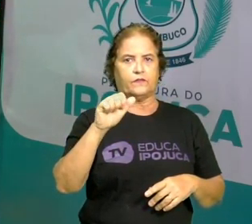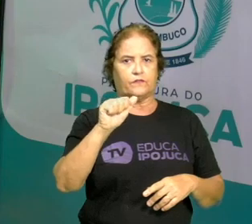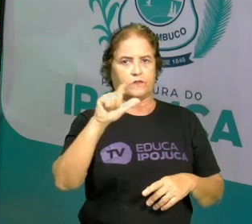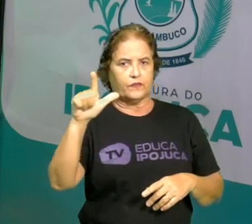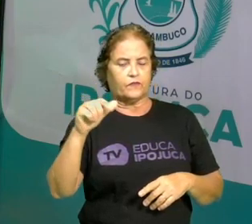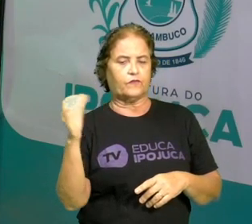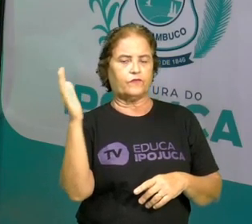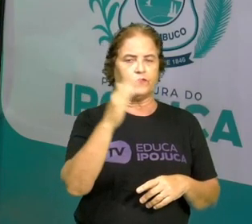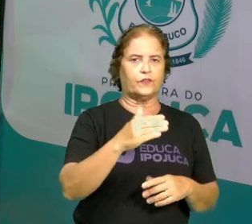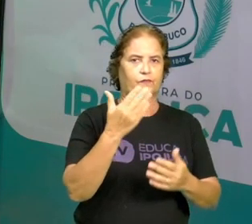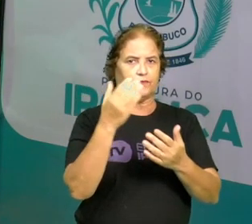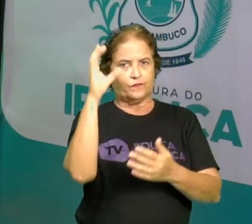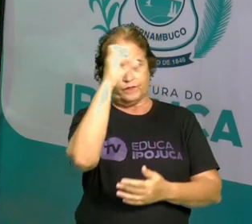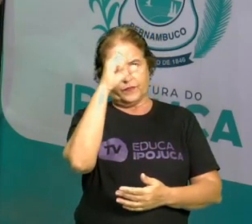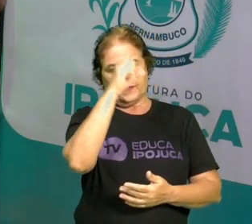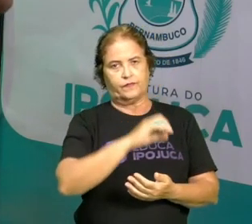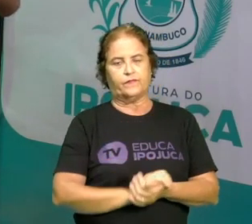aprender.